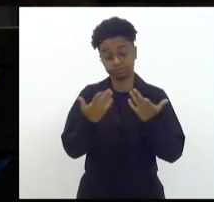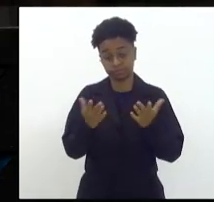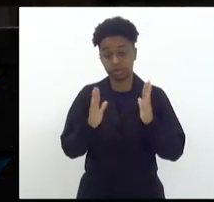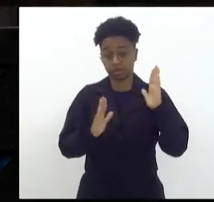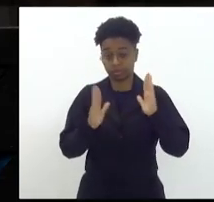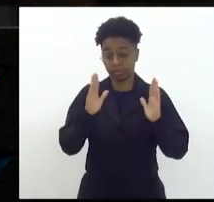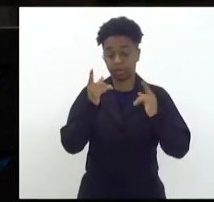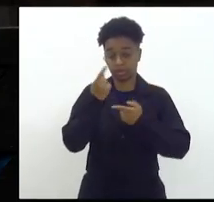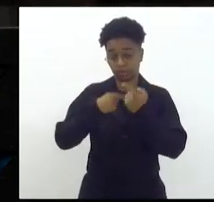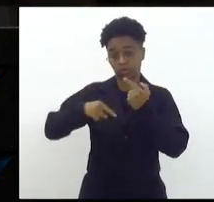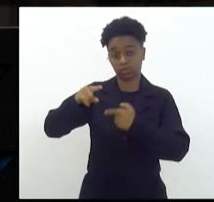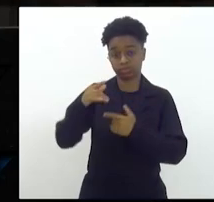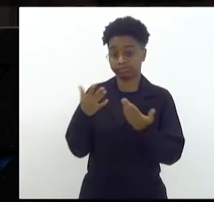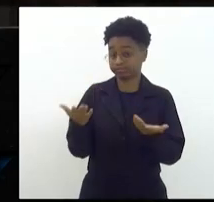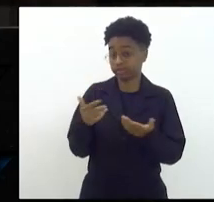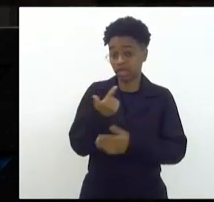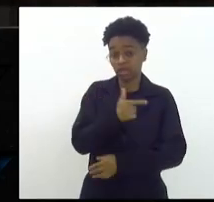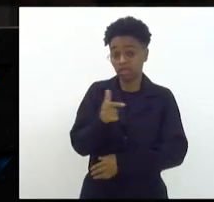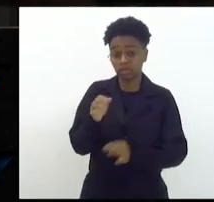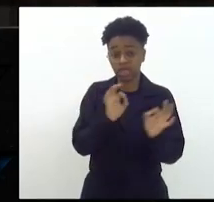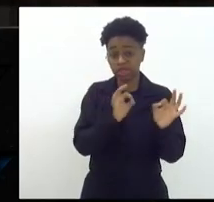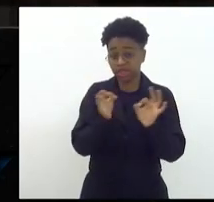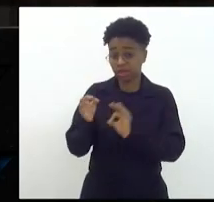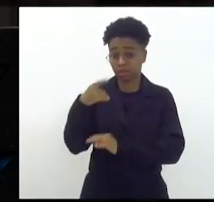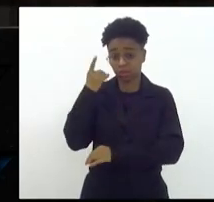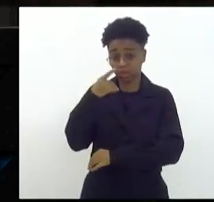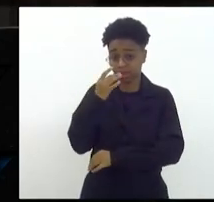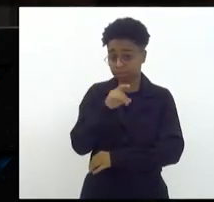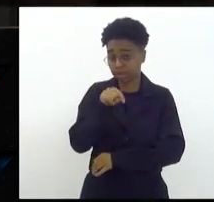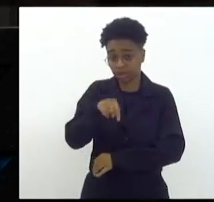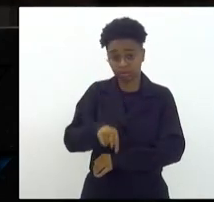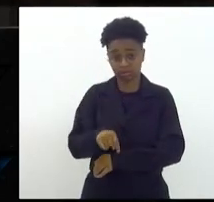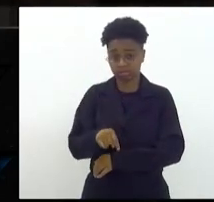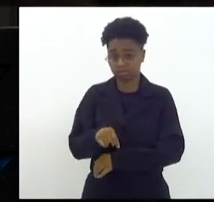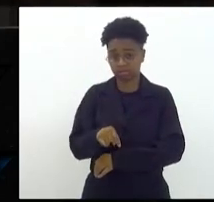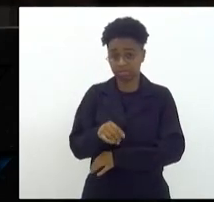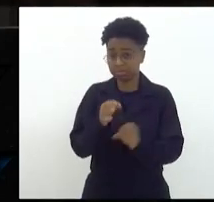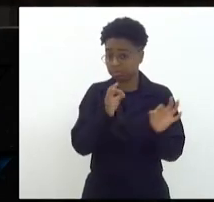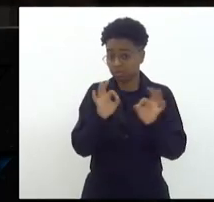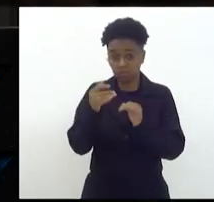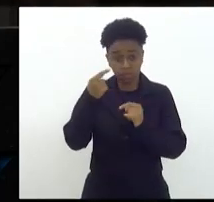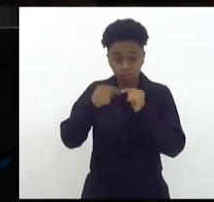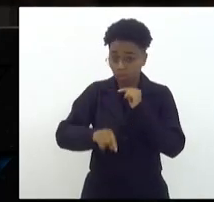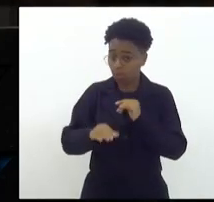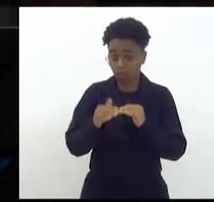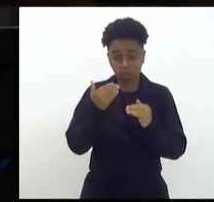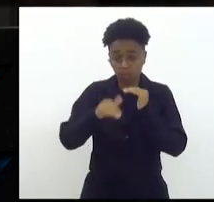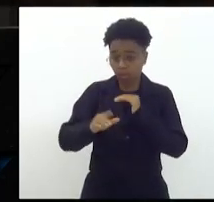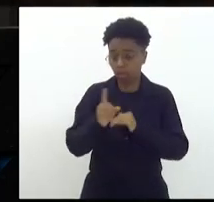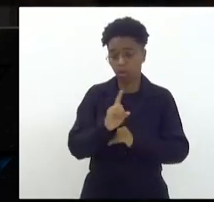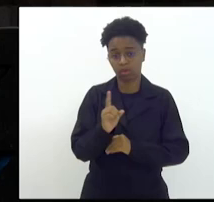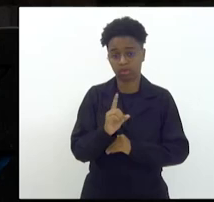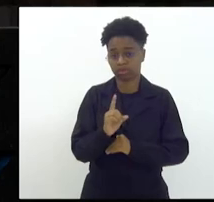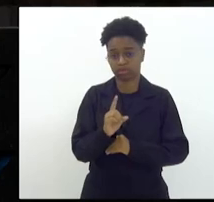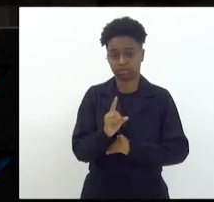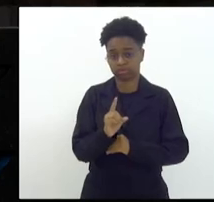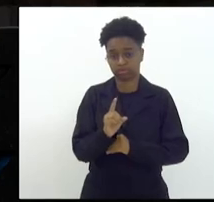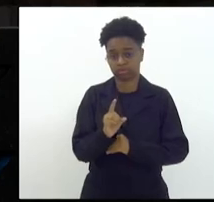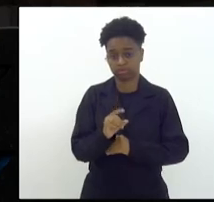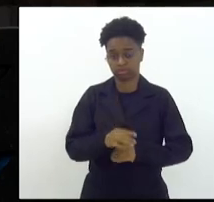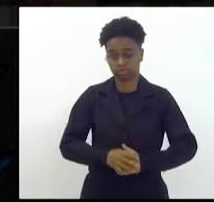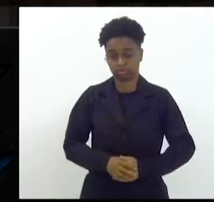regime não tem aqui nenhum Deputado que concordo com regime de recuperação fiscal